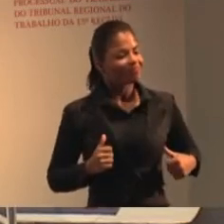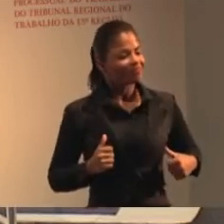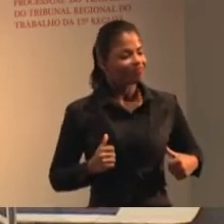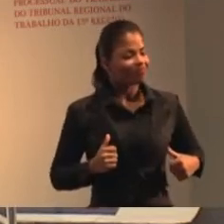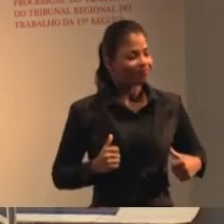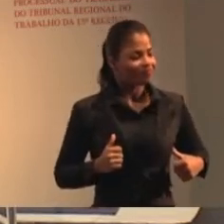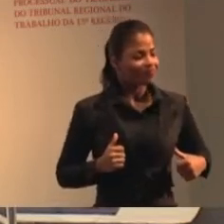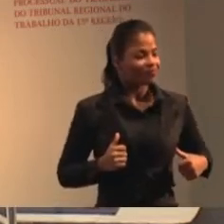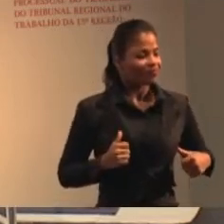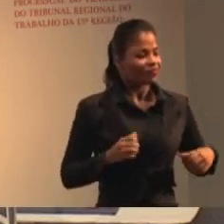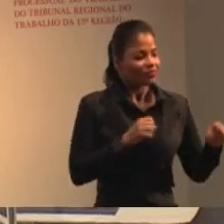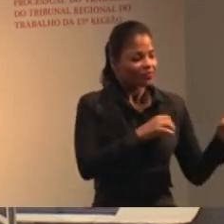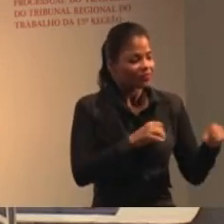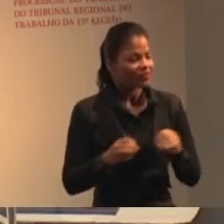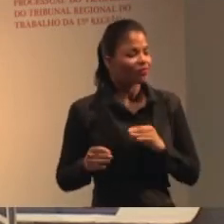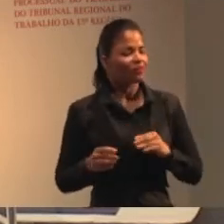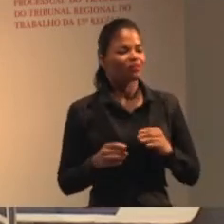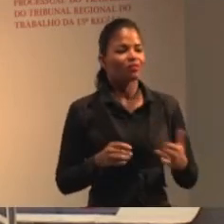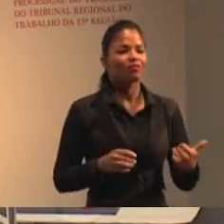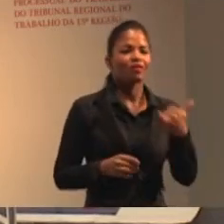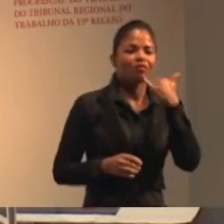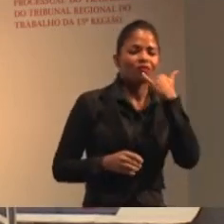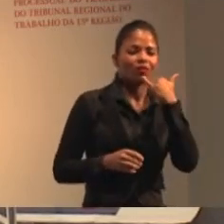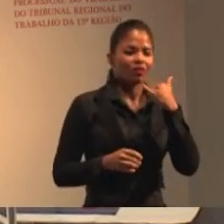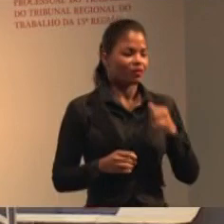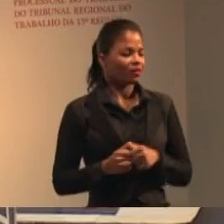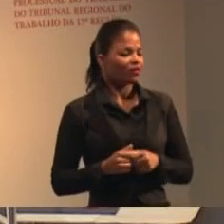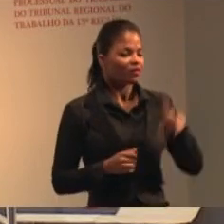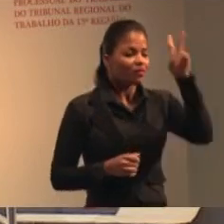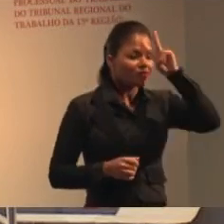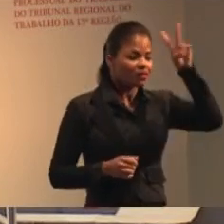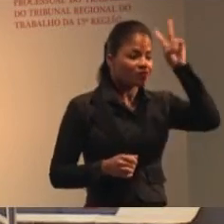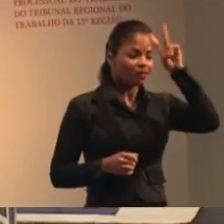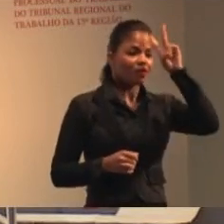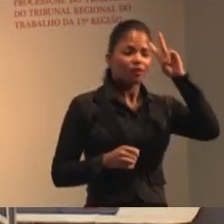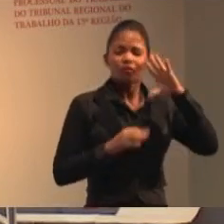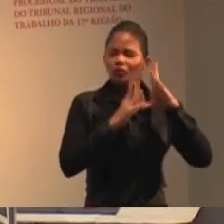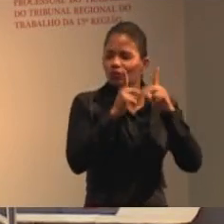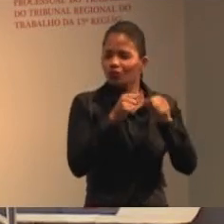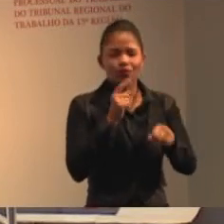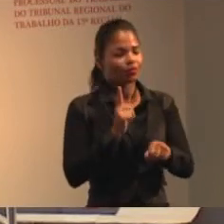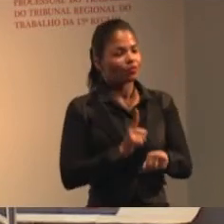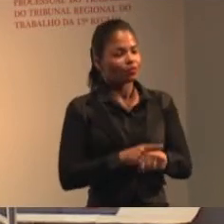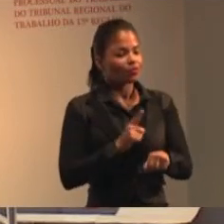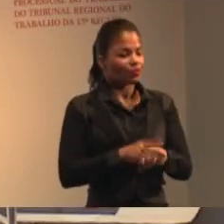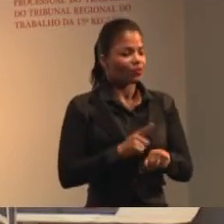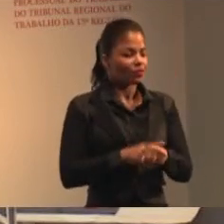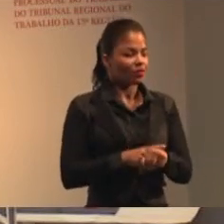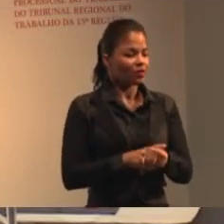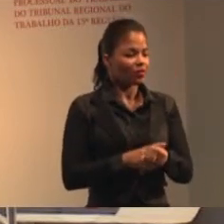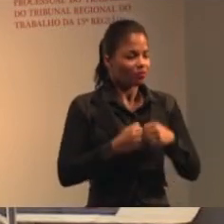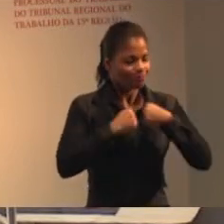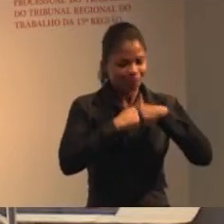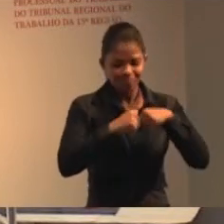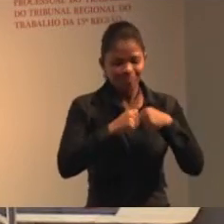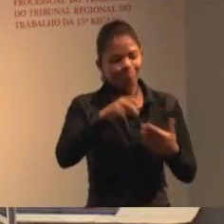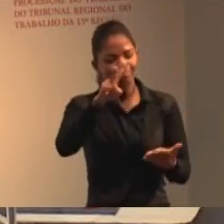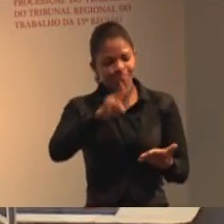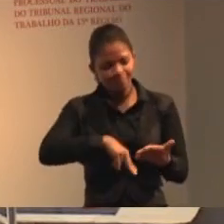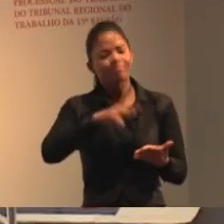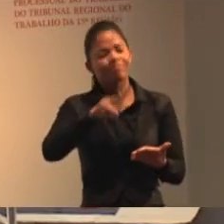um e-book nos seus smartphones. Leiam em todo tempo livre. Está no ônibus?